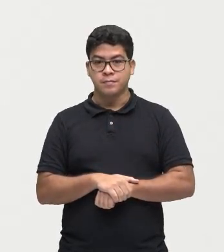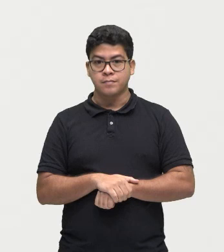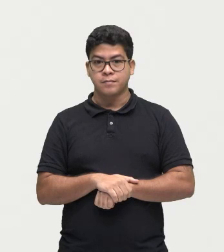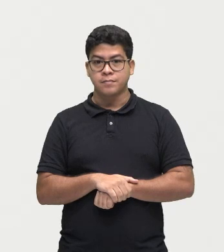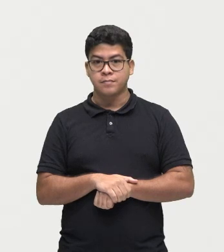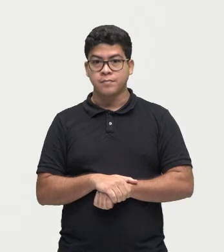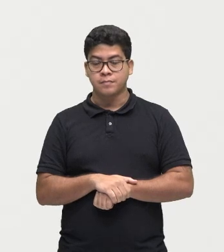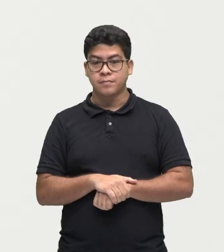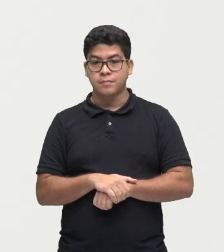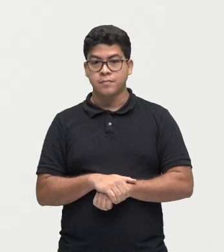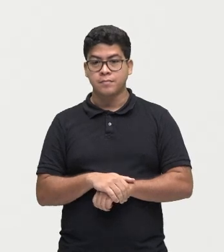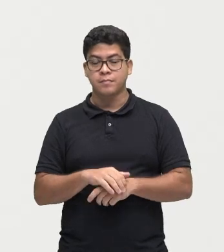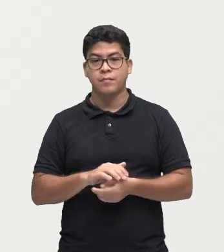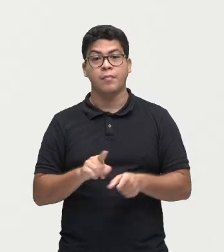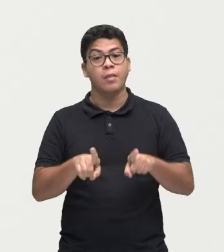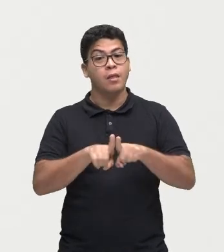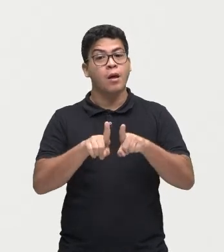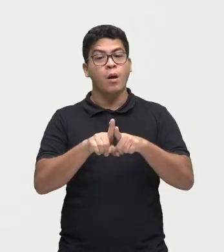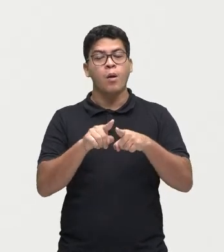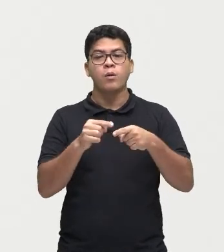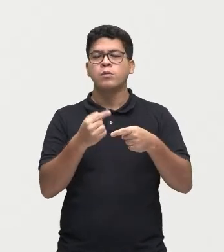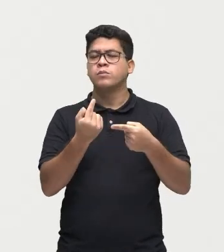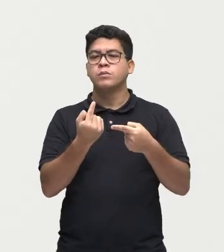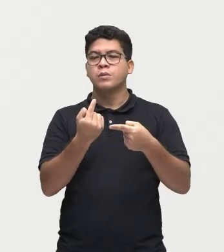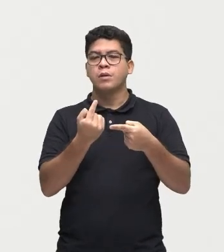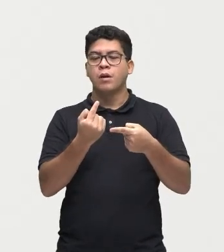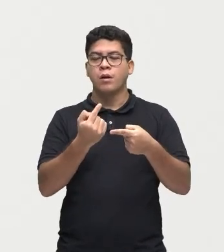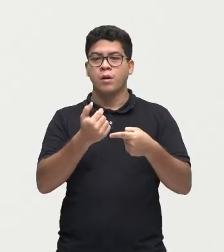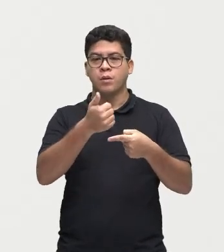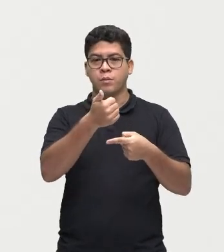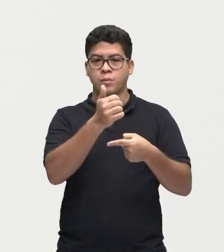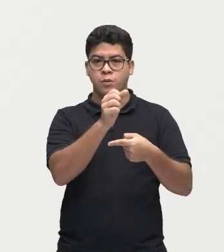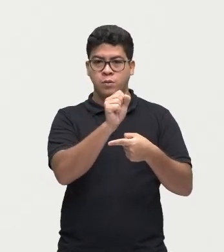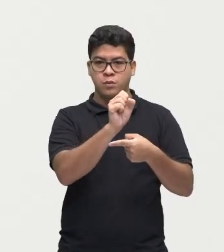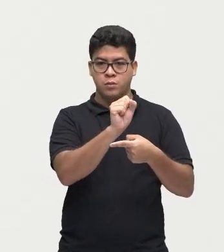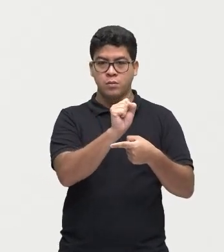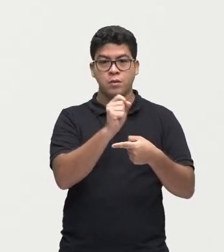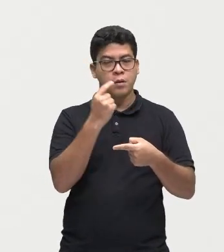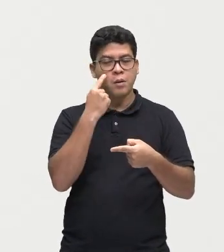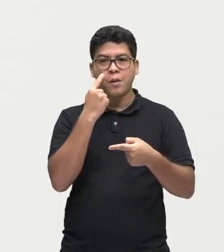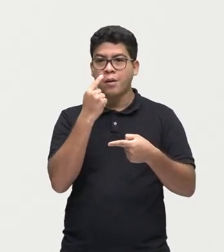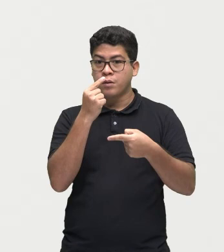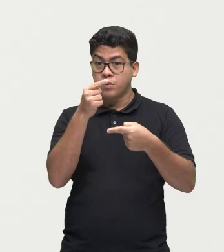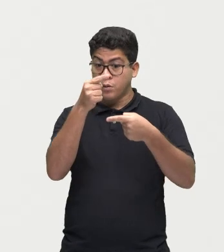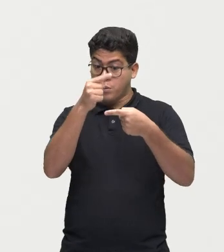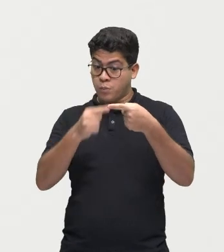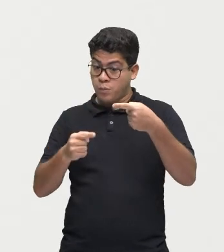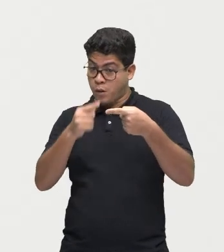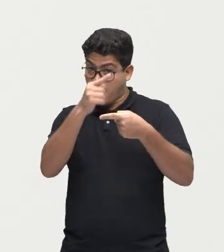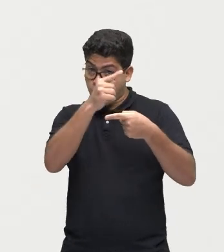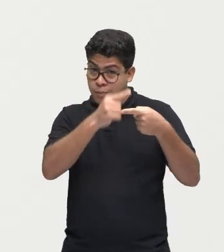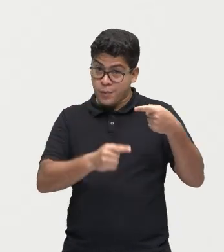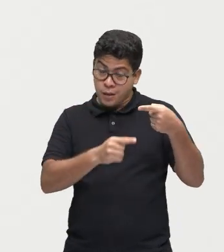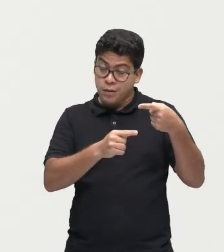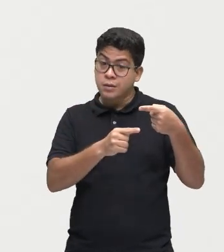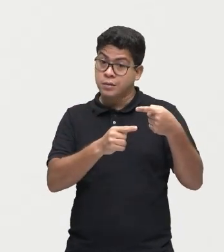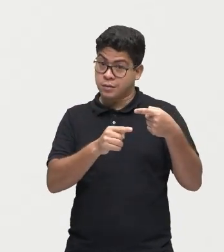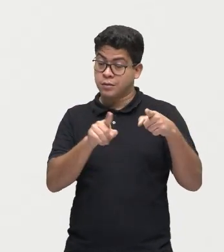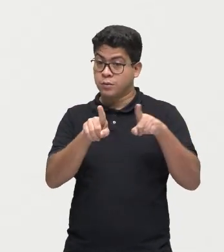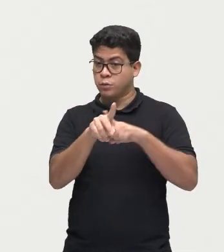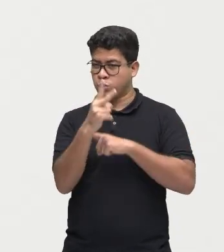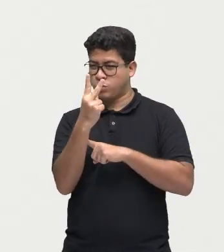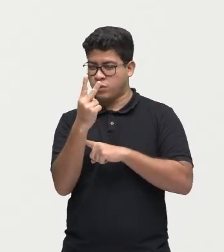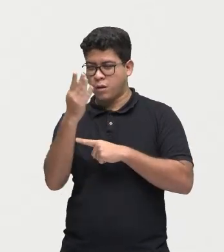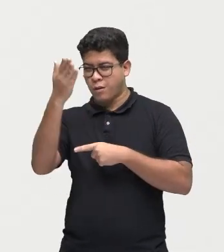18.000 dividido por 1.800. Aí o que a gente fez? Cancelou 2 zeros com 2 zeros, aí